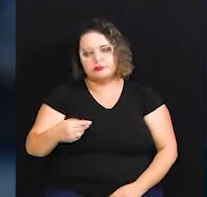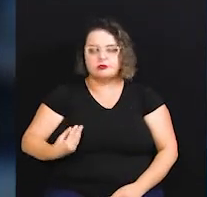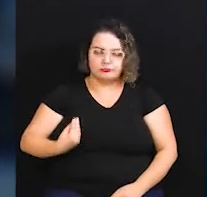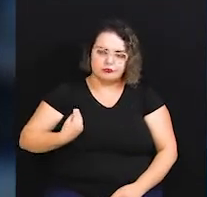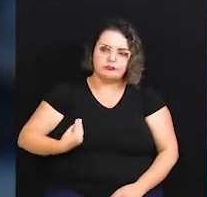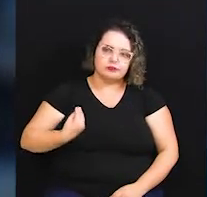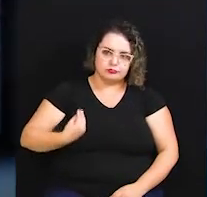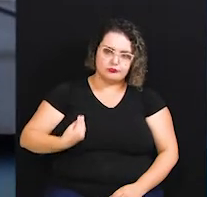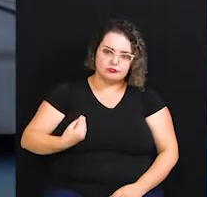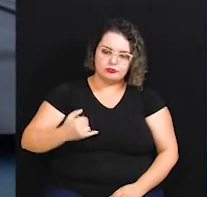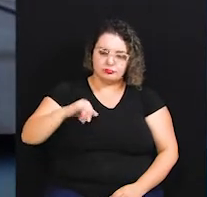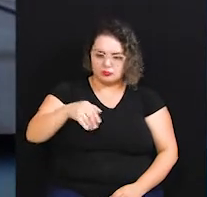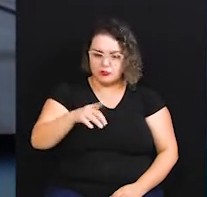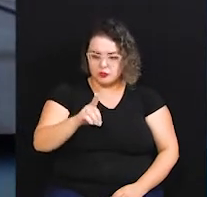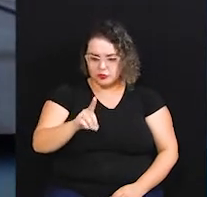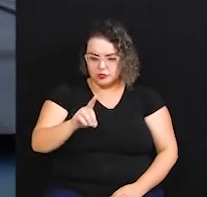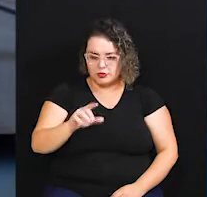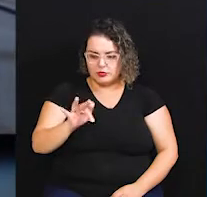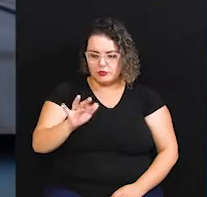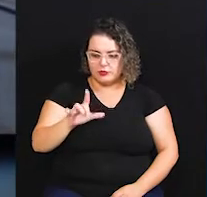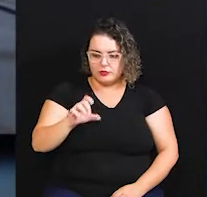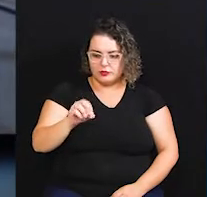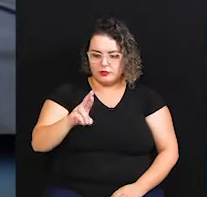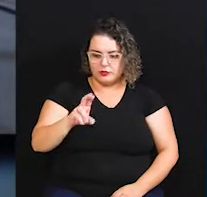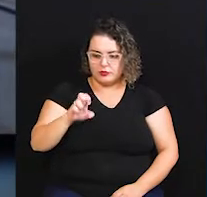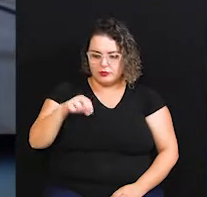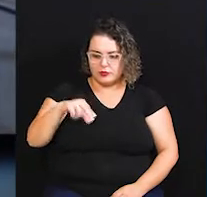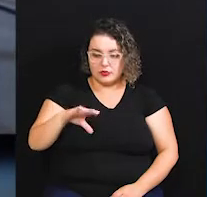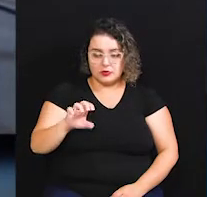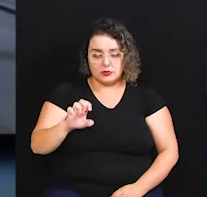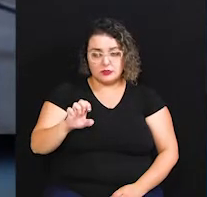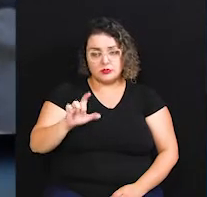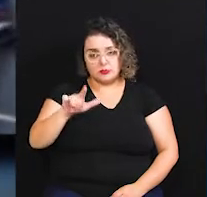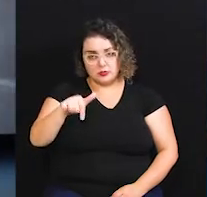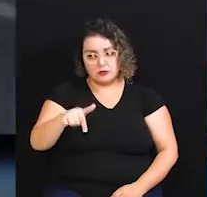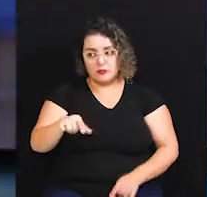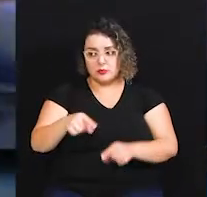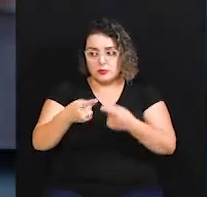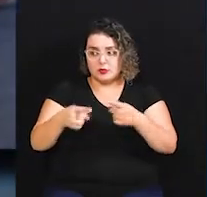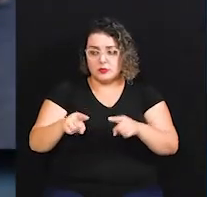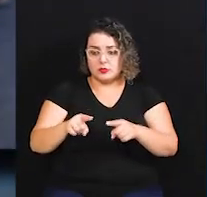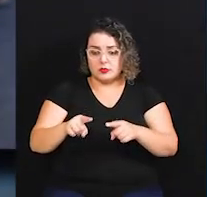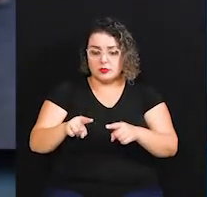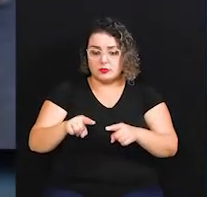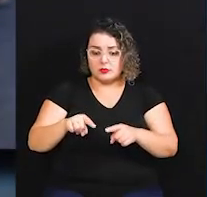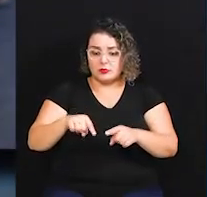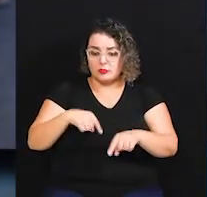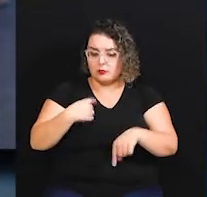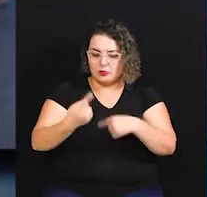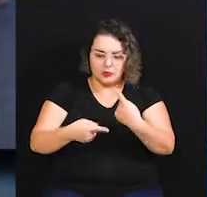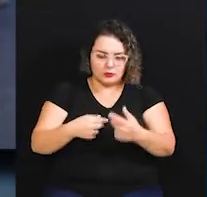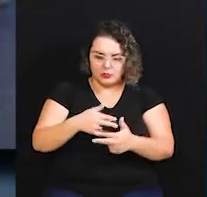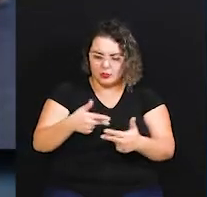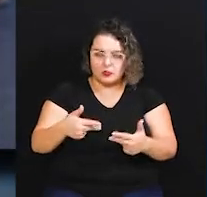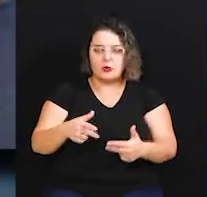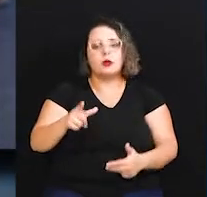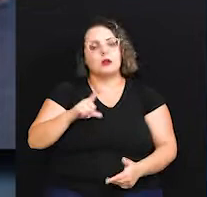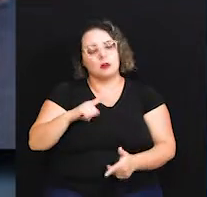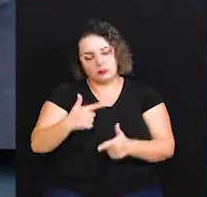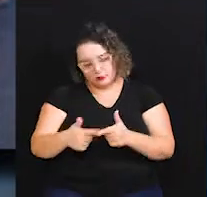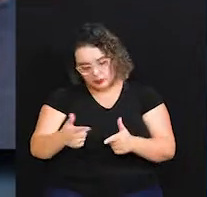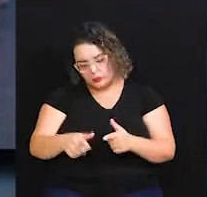vivenciamos no Jardim Florence. E depois da música, a gente tem um outro cenário. Temos